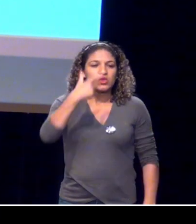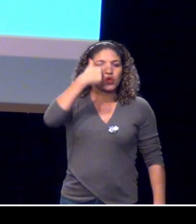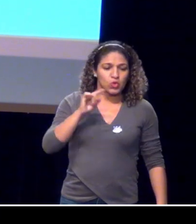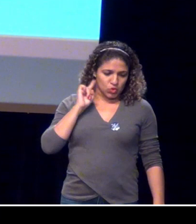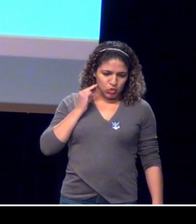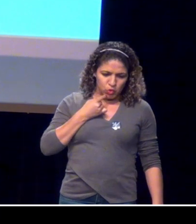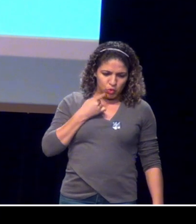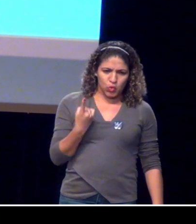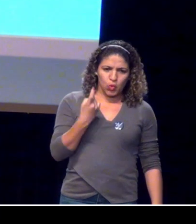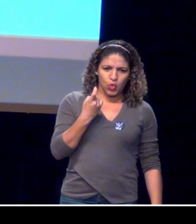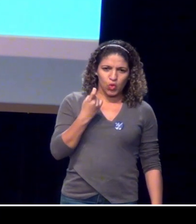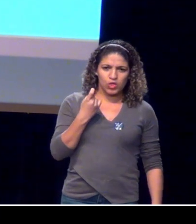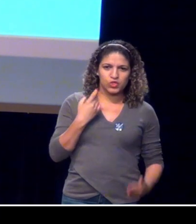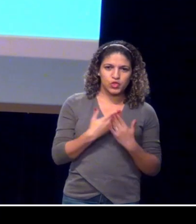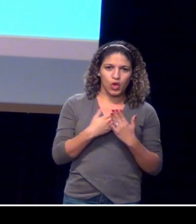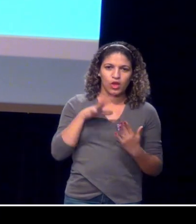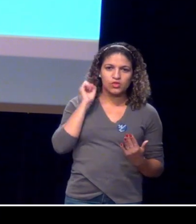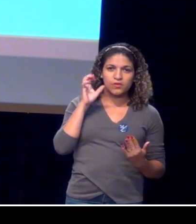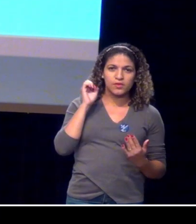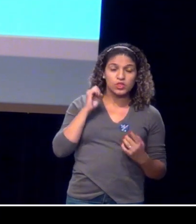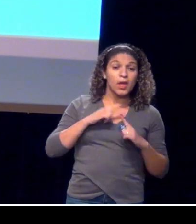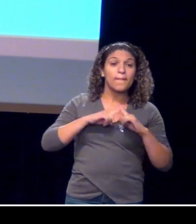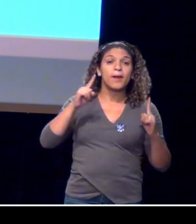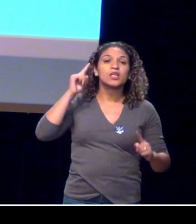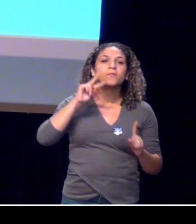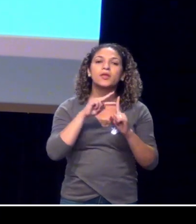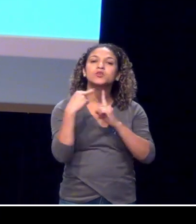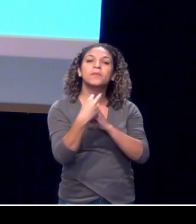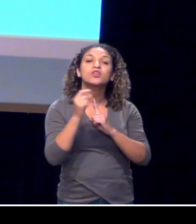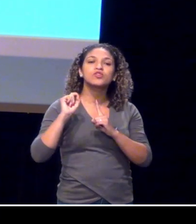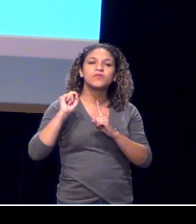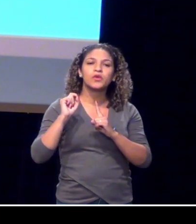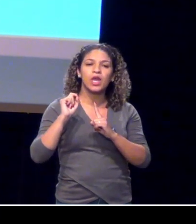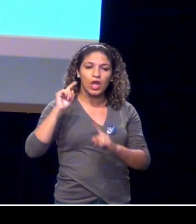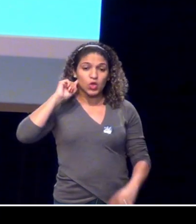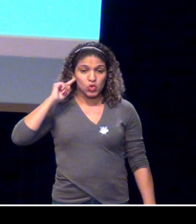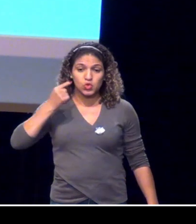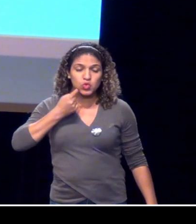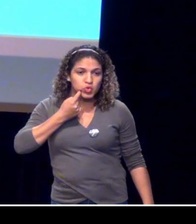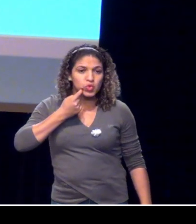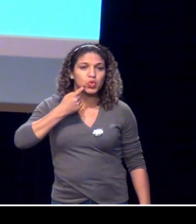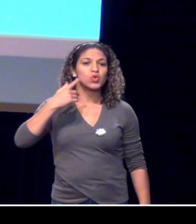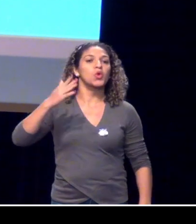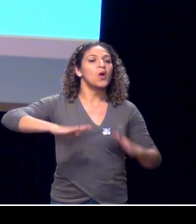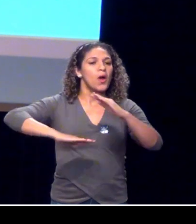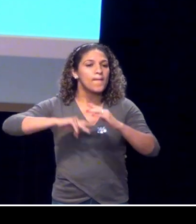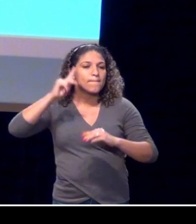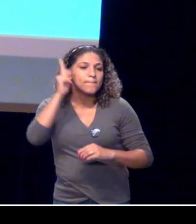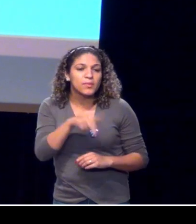surdo único numa escola de ouvintes, mas sim uma perspectiva de ser surdo e ser professor de